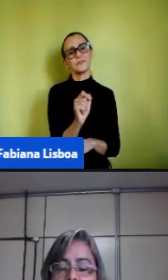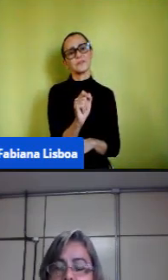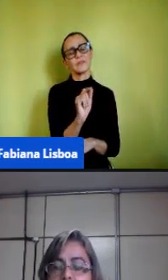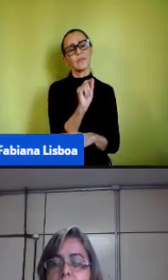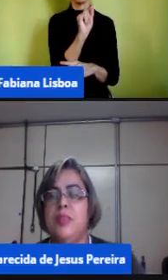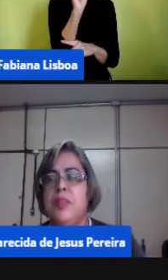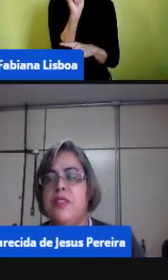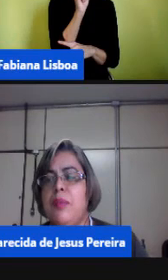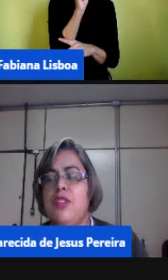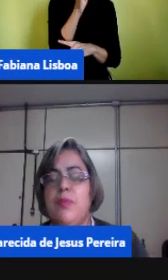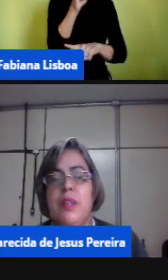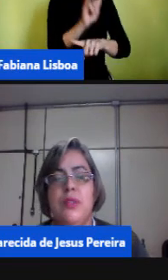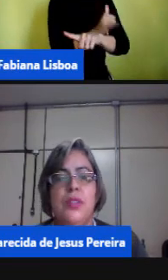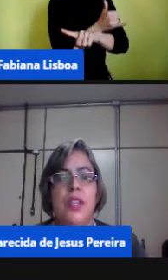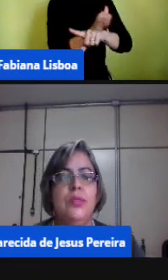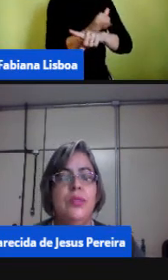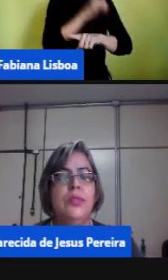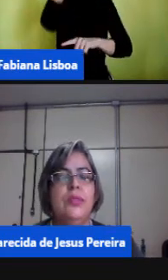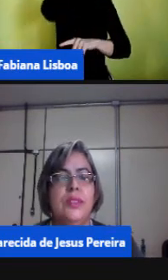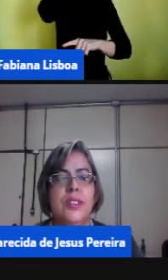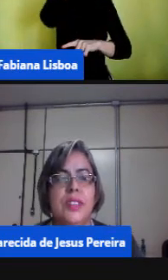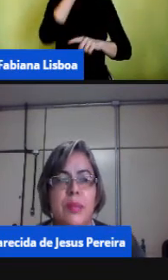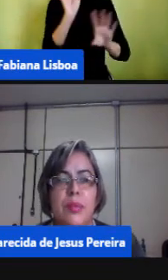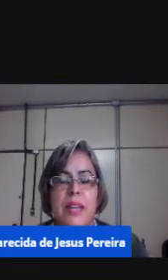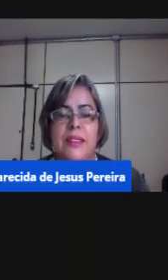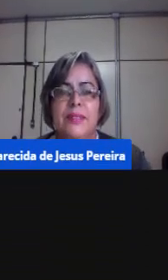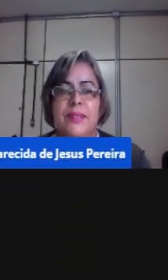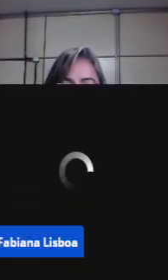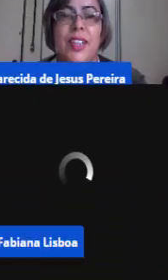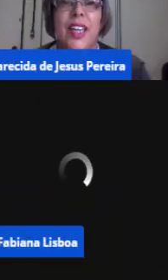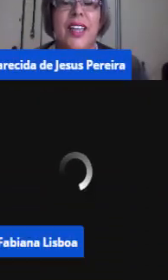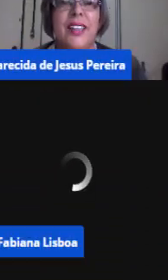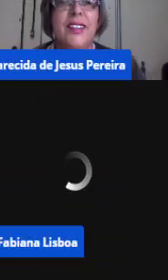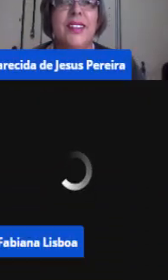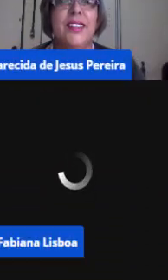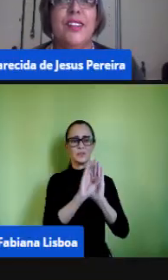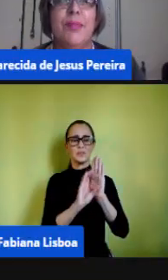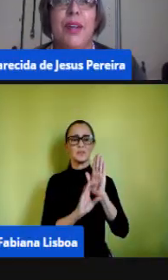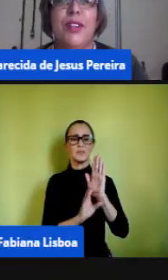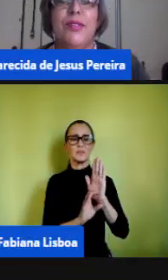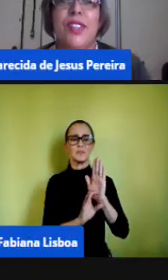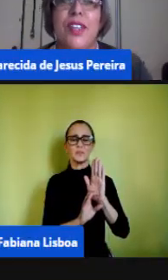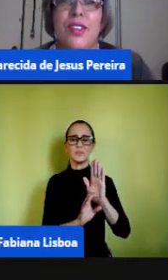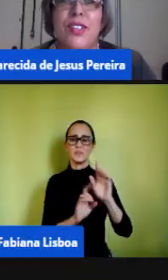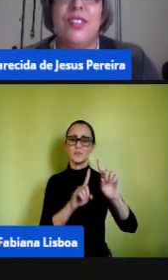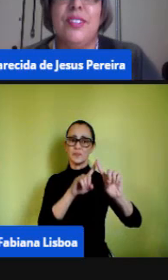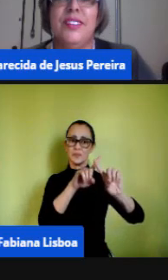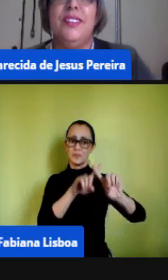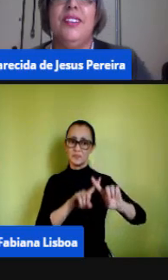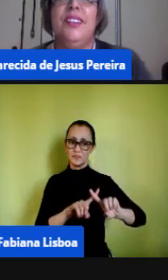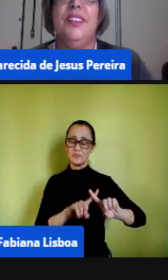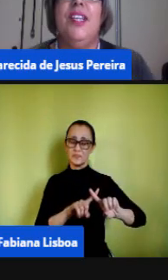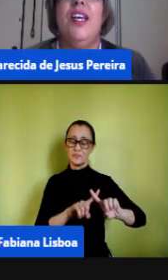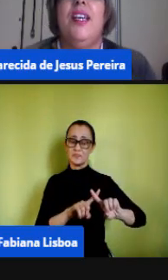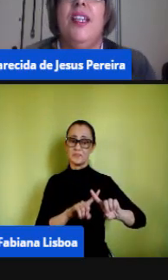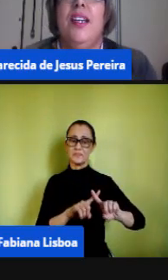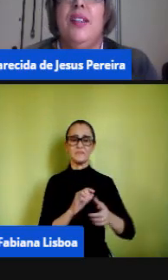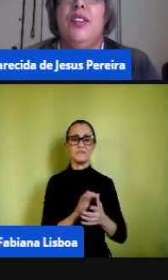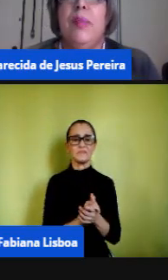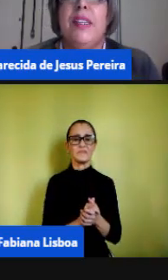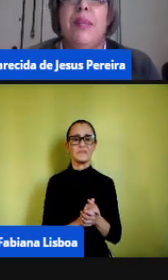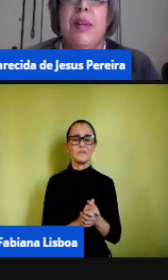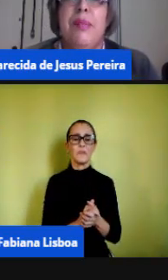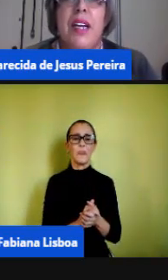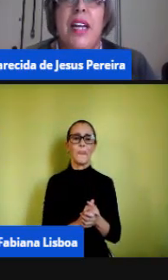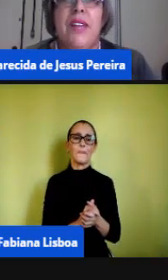aprendizagem, especificamente para o conteúdo de tabuada, ok? Espero que você goste.